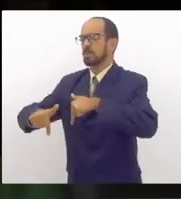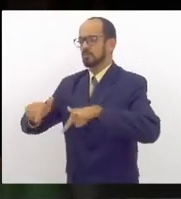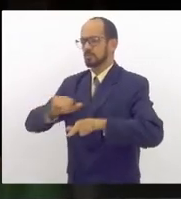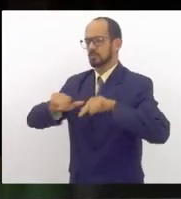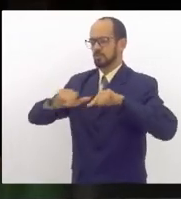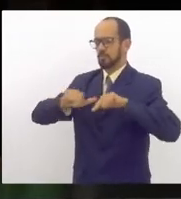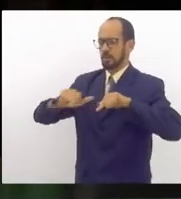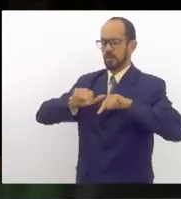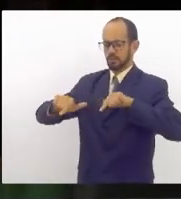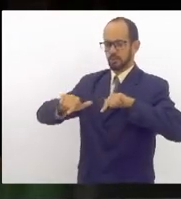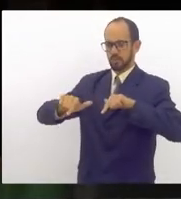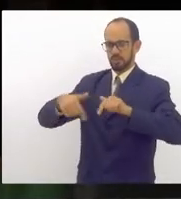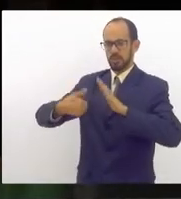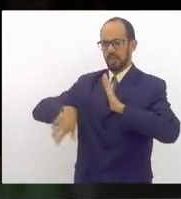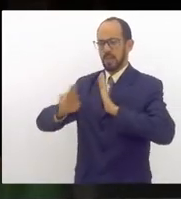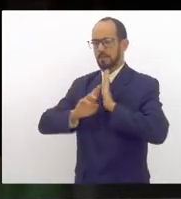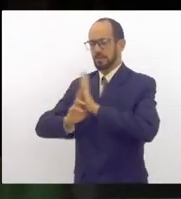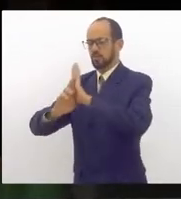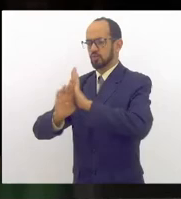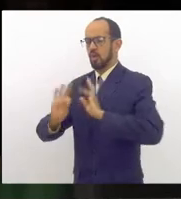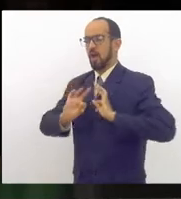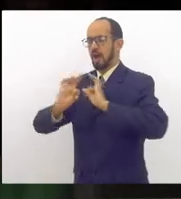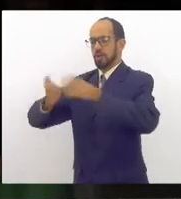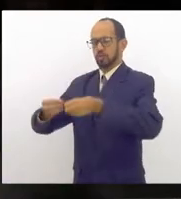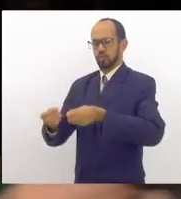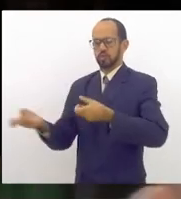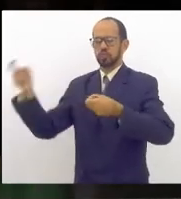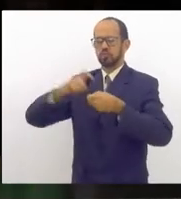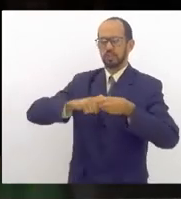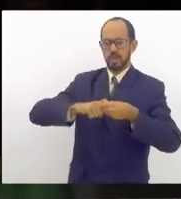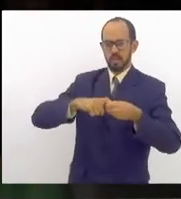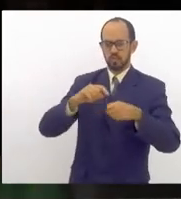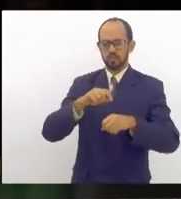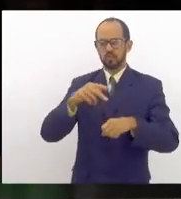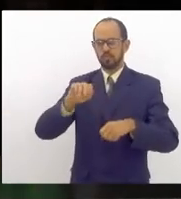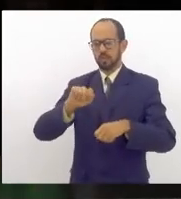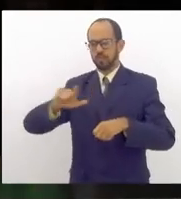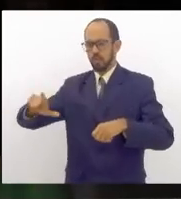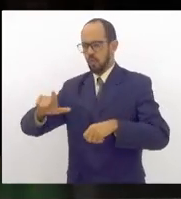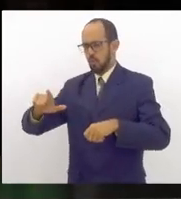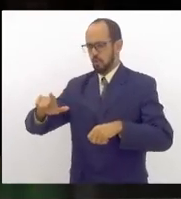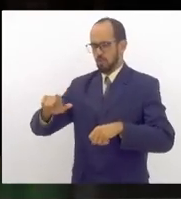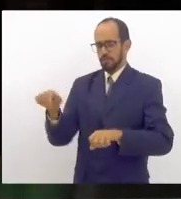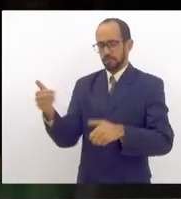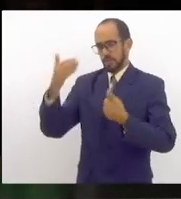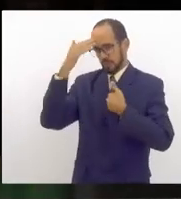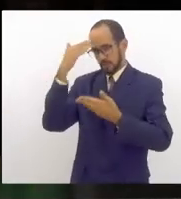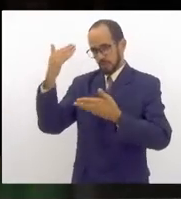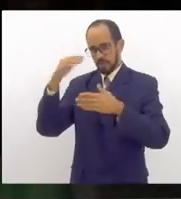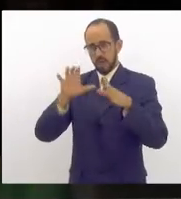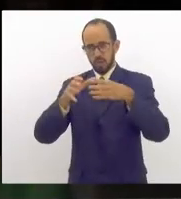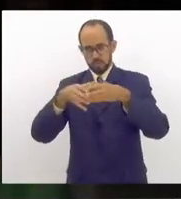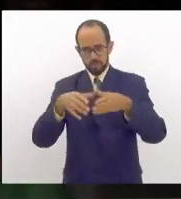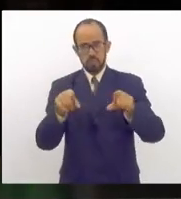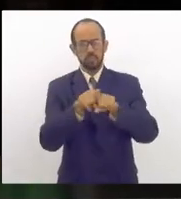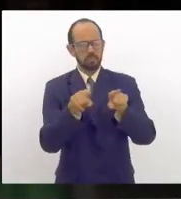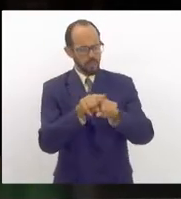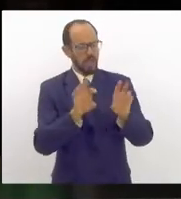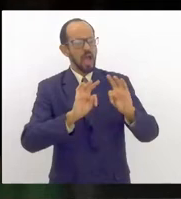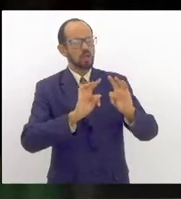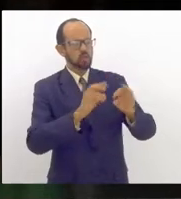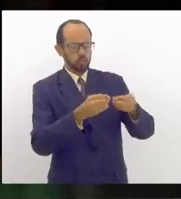a todos e todas as filiadas do pessoal nesse período então agradecer a comissão agradecer também a equipe